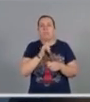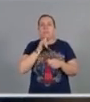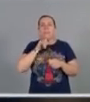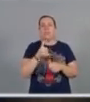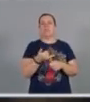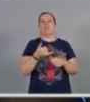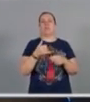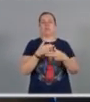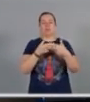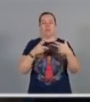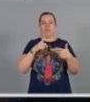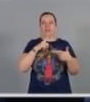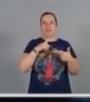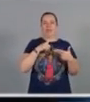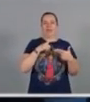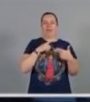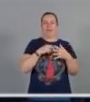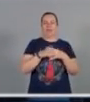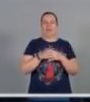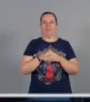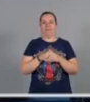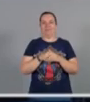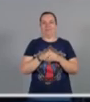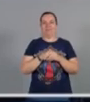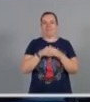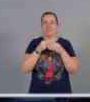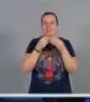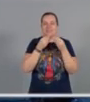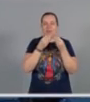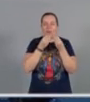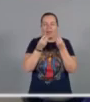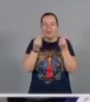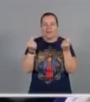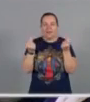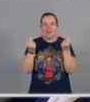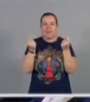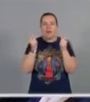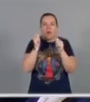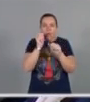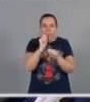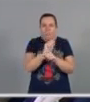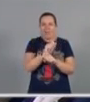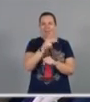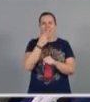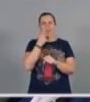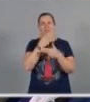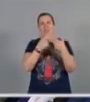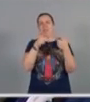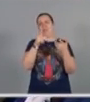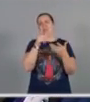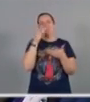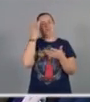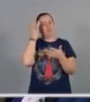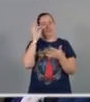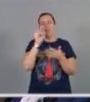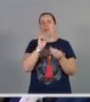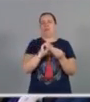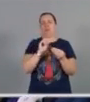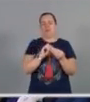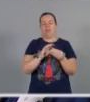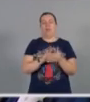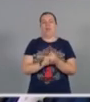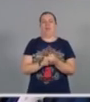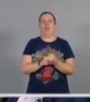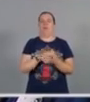habilidades então por favor pare de dizer onde você não é bom começa a fazer